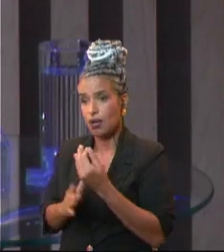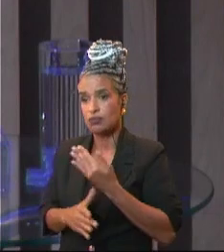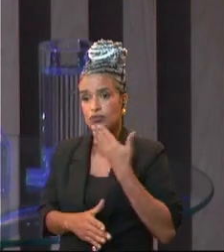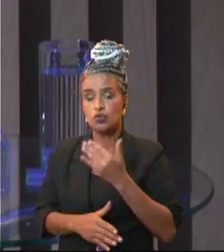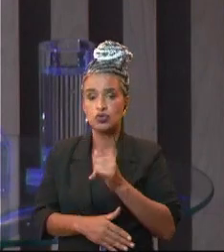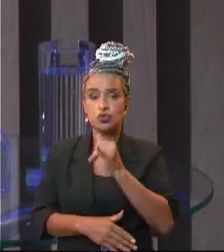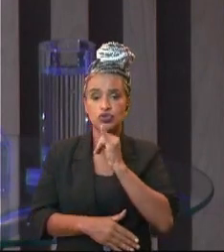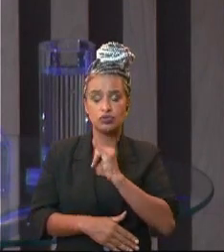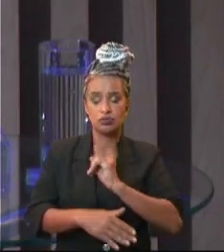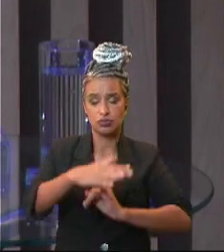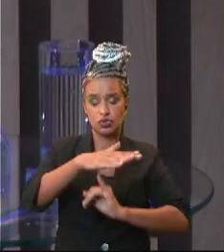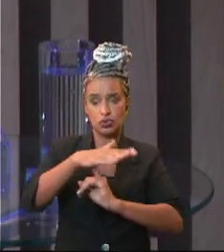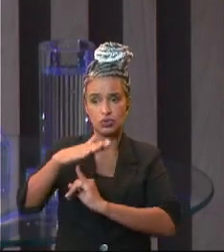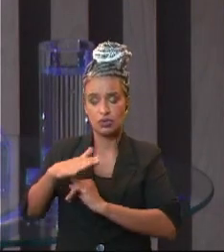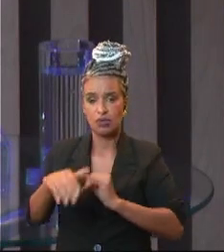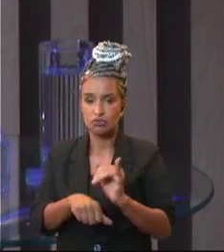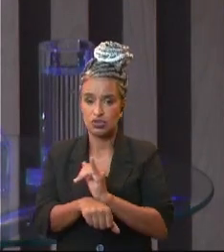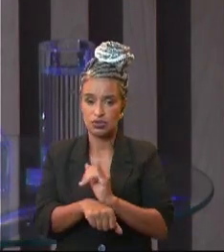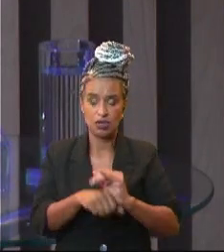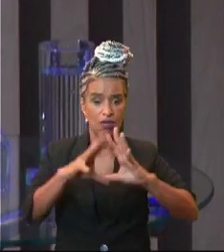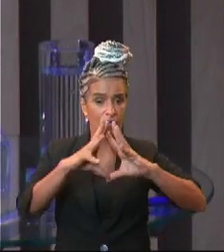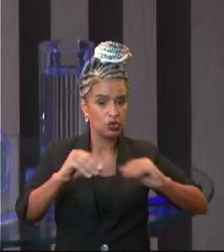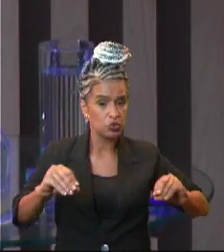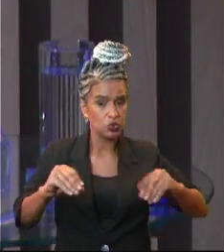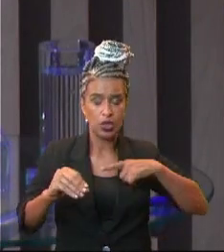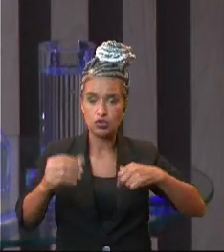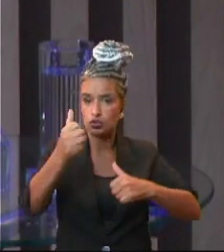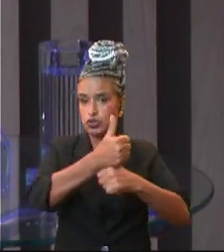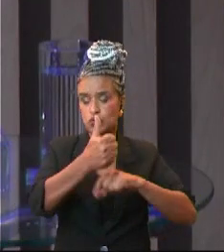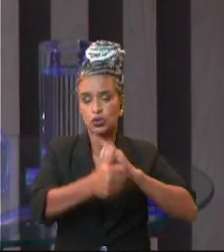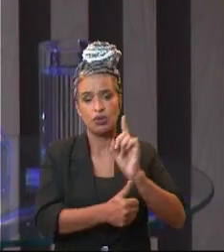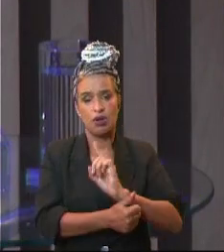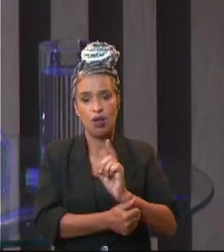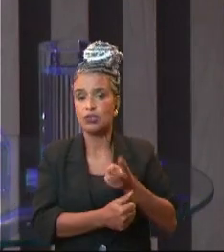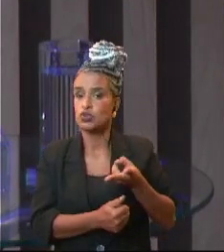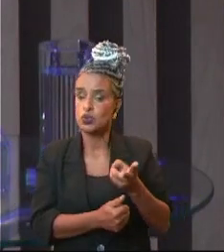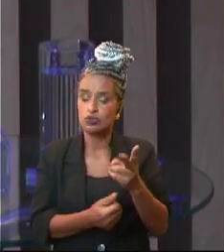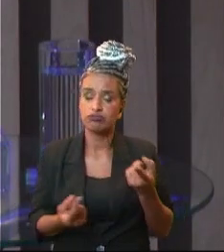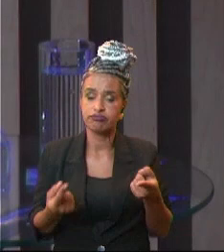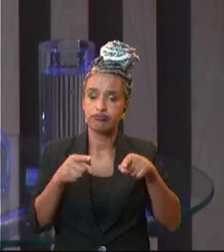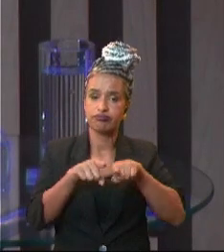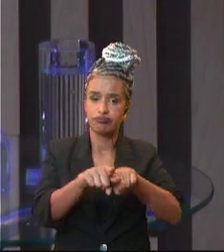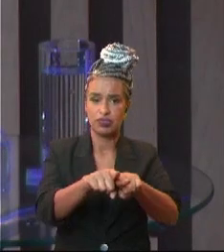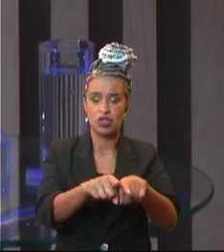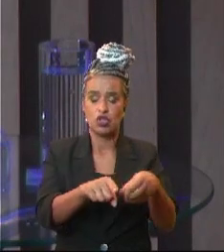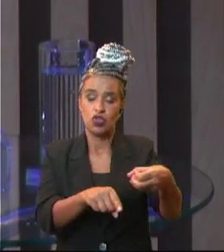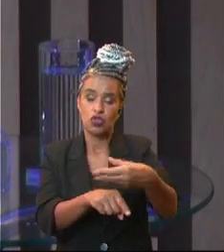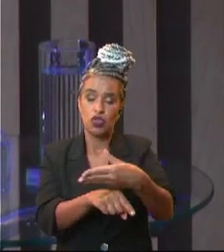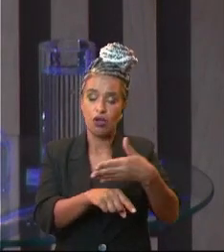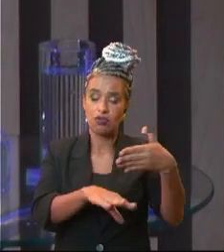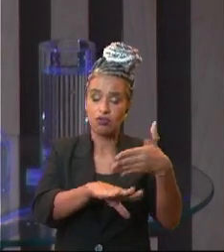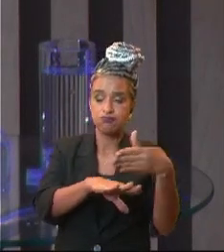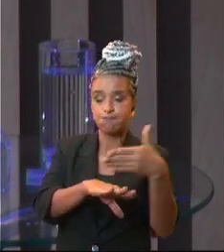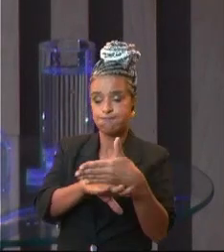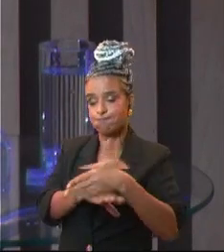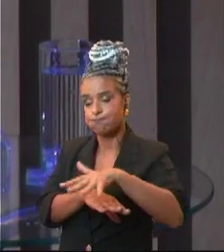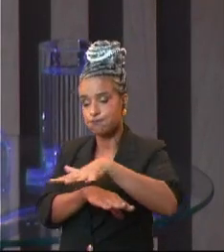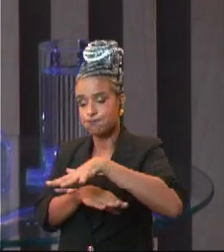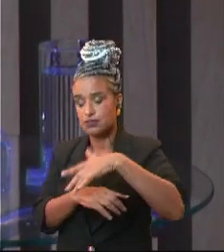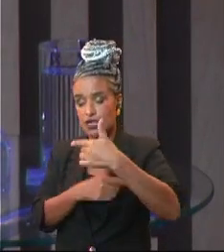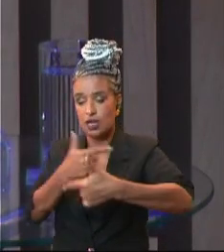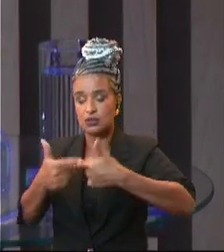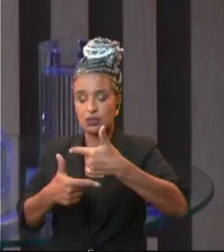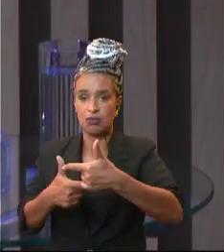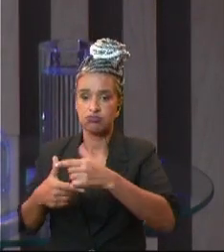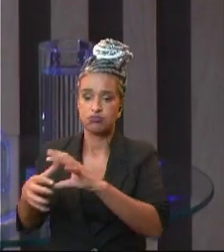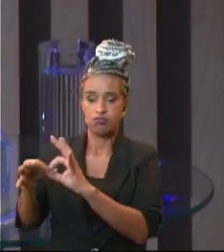internacionais alternativas, que não destroem aquelas ou matam aquelas que são previamente estabelecidas e criam novos campos de ação. Então, nesse contexto